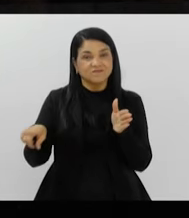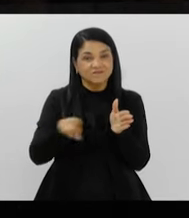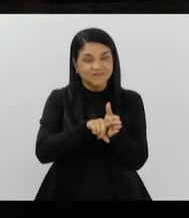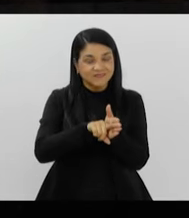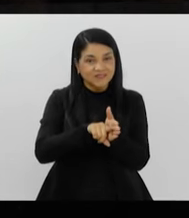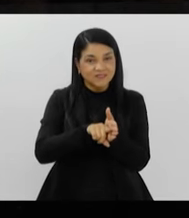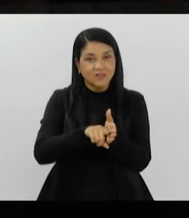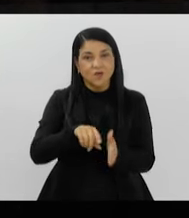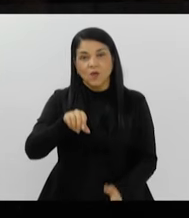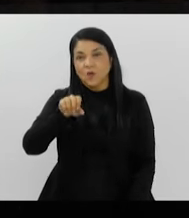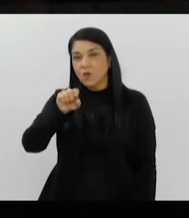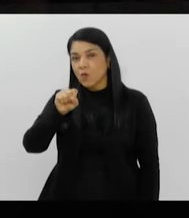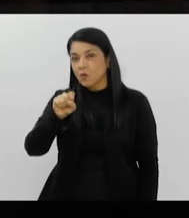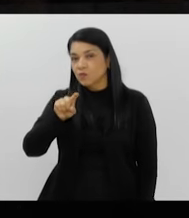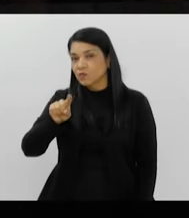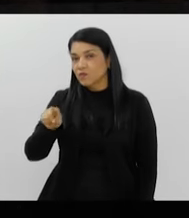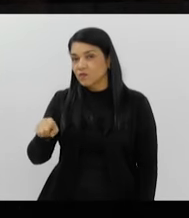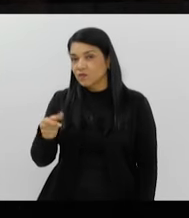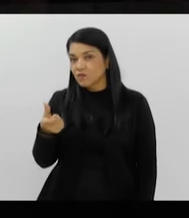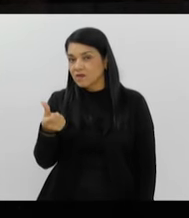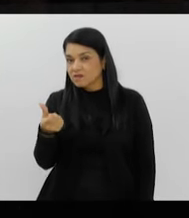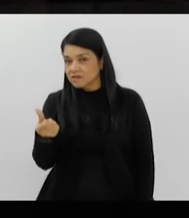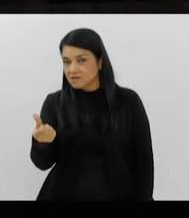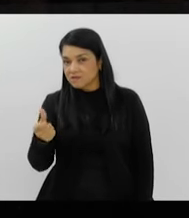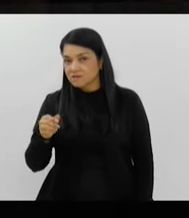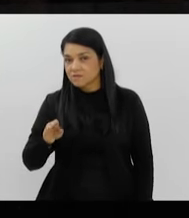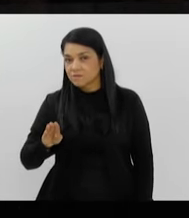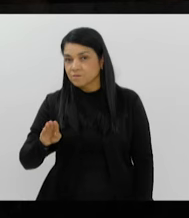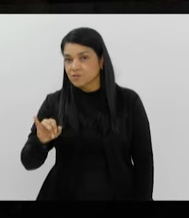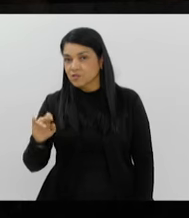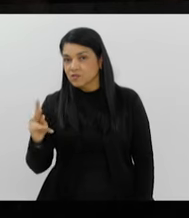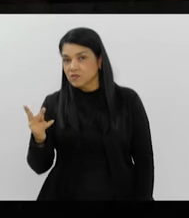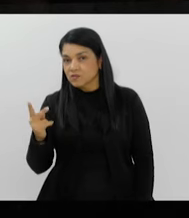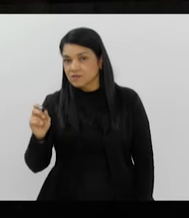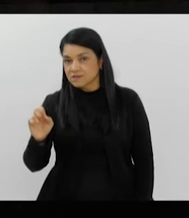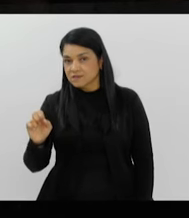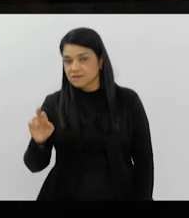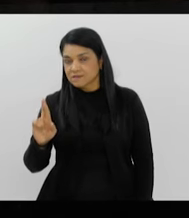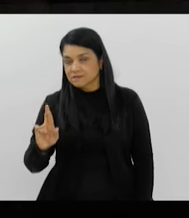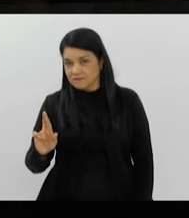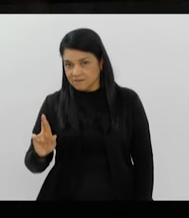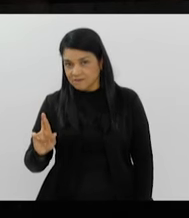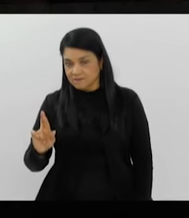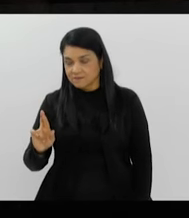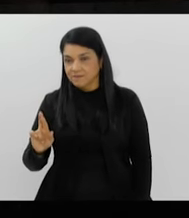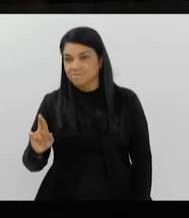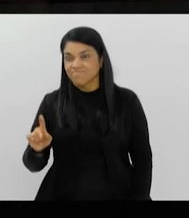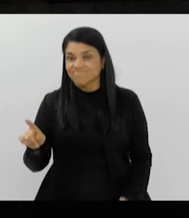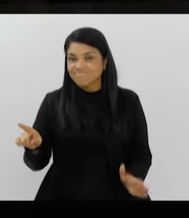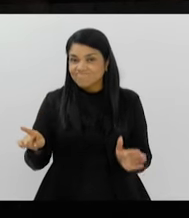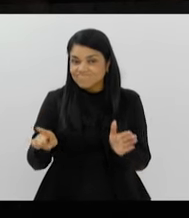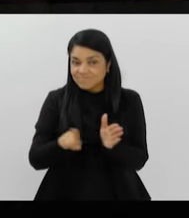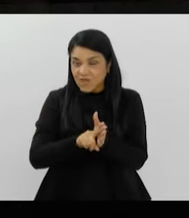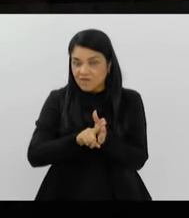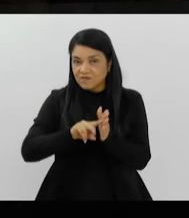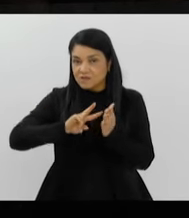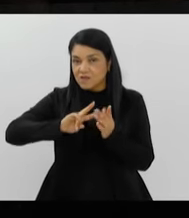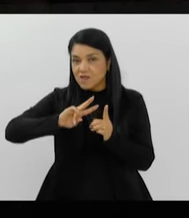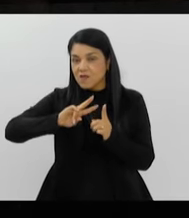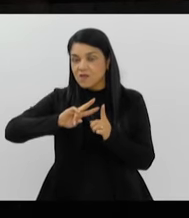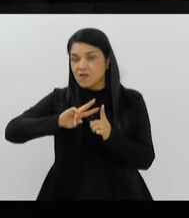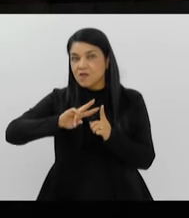de 8,6 bilhões de reais. Então, o déficit aumentou